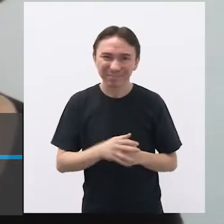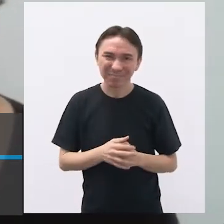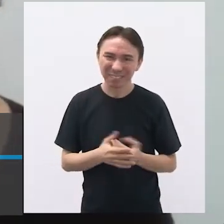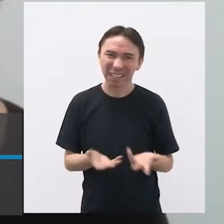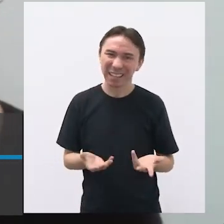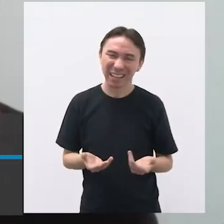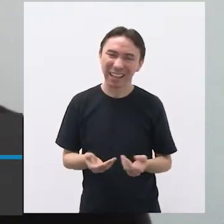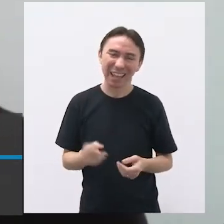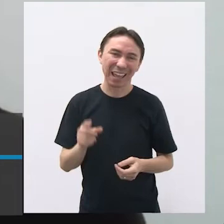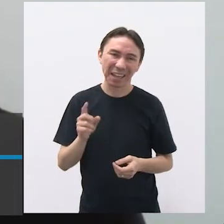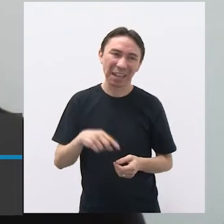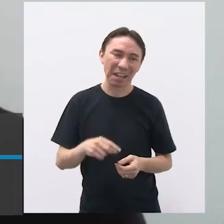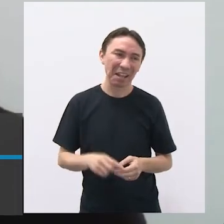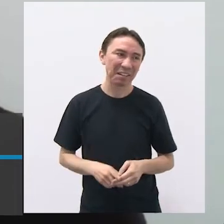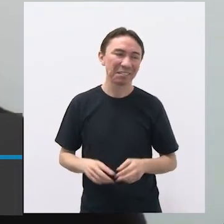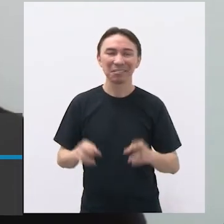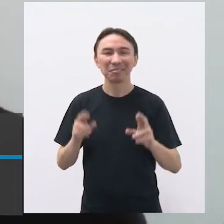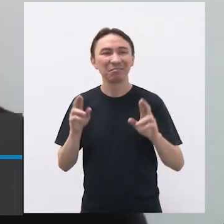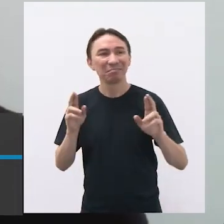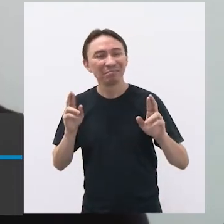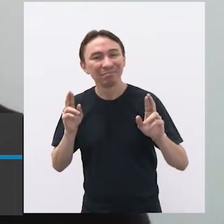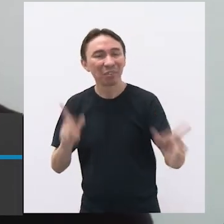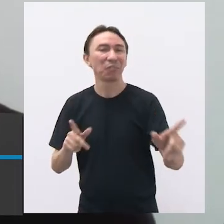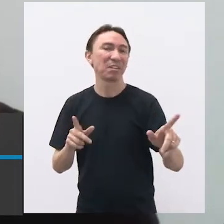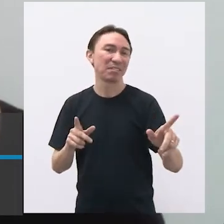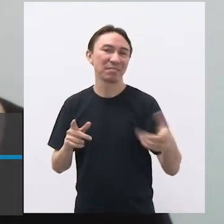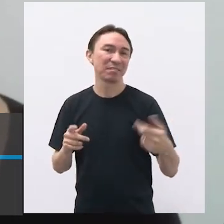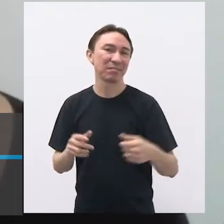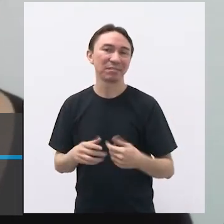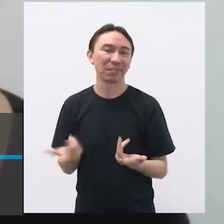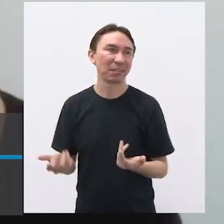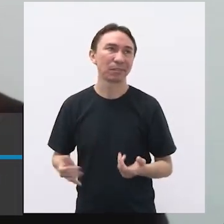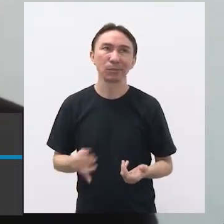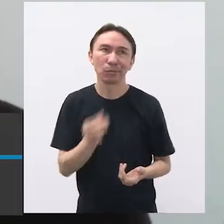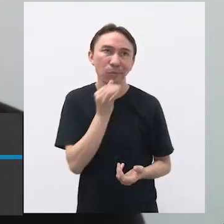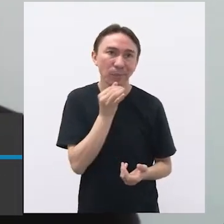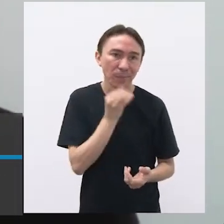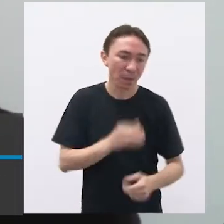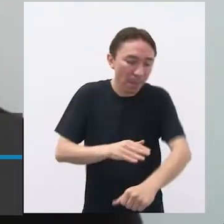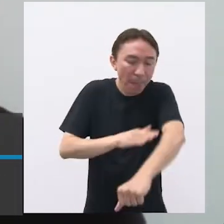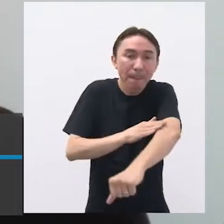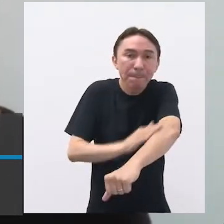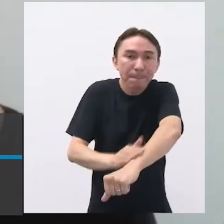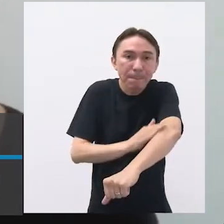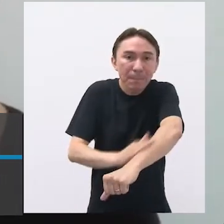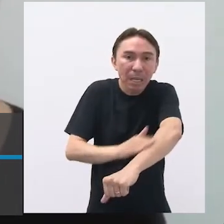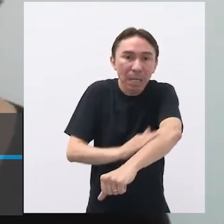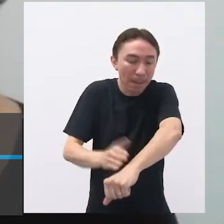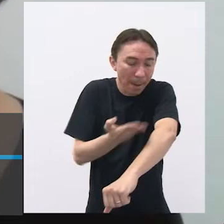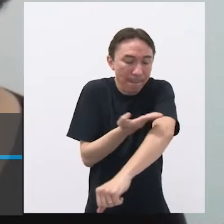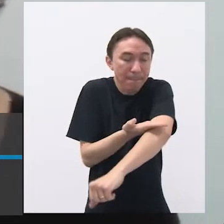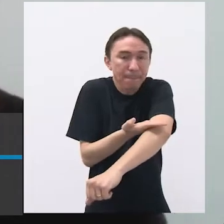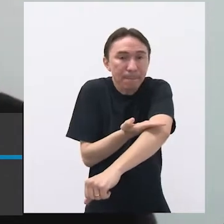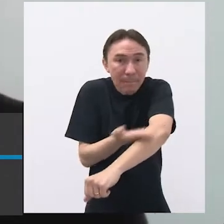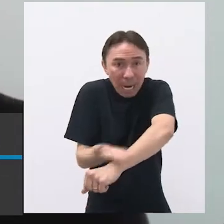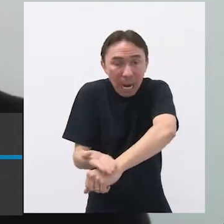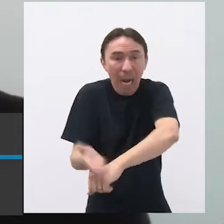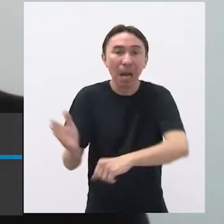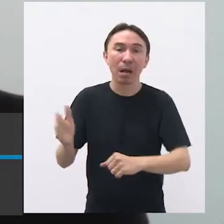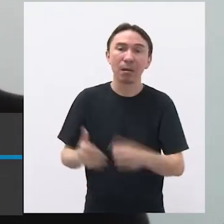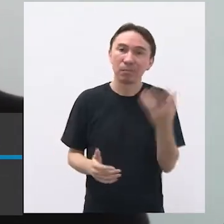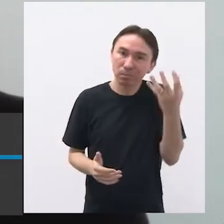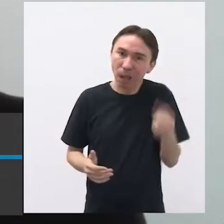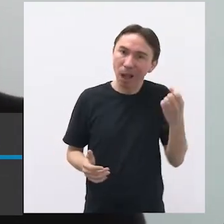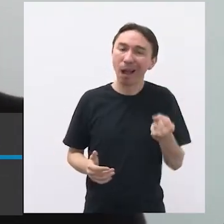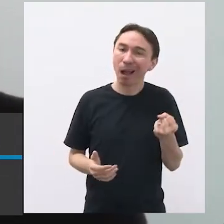normativo, né? Que é aquele da pele branca, né? Que fenotipicamente remete aí ao